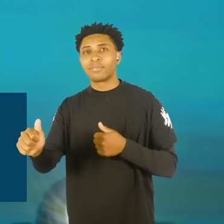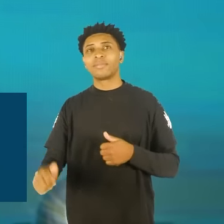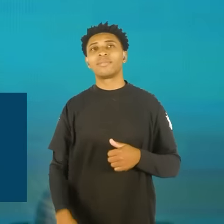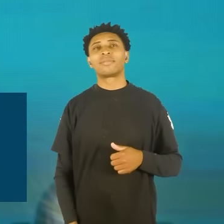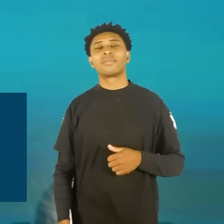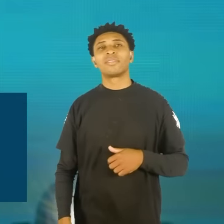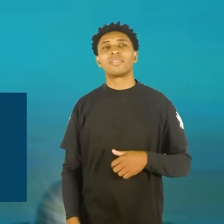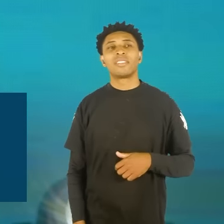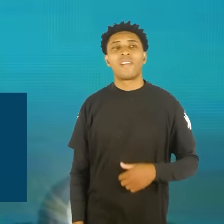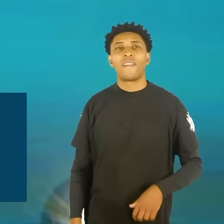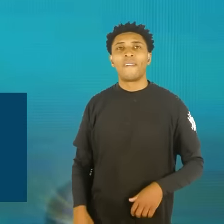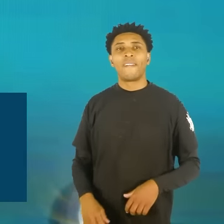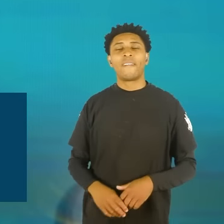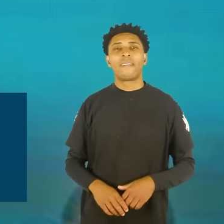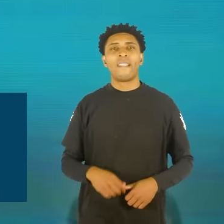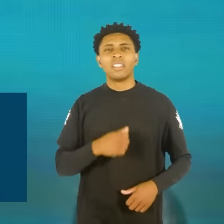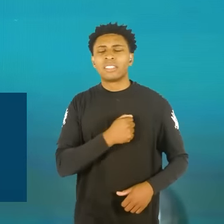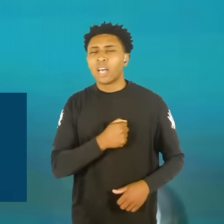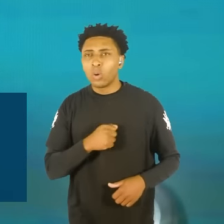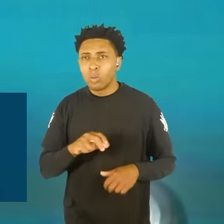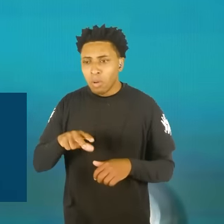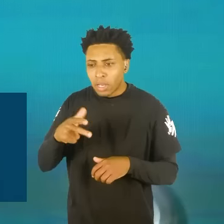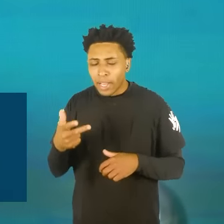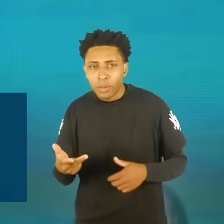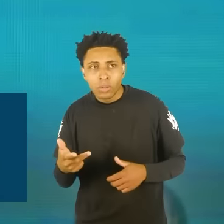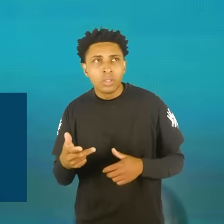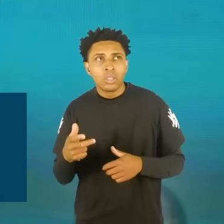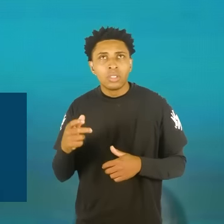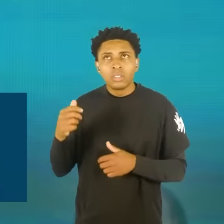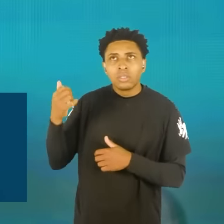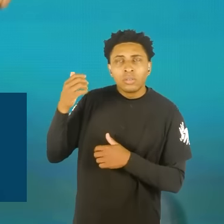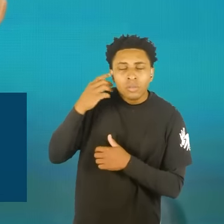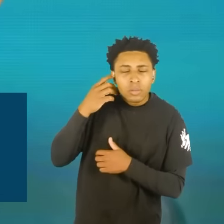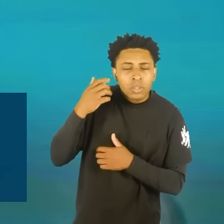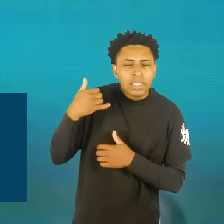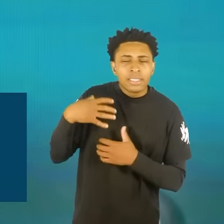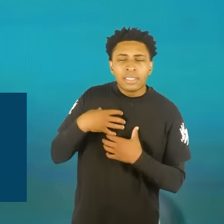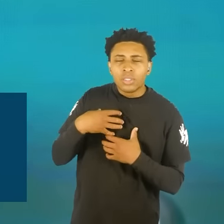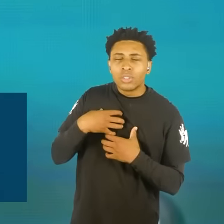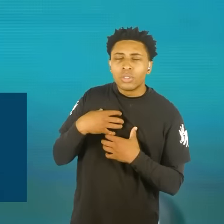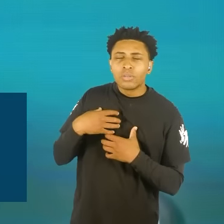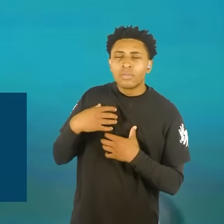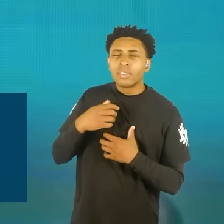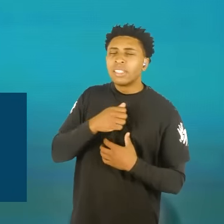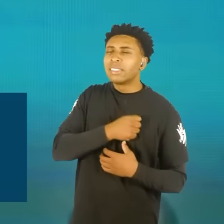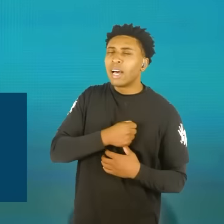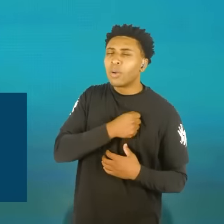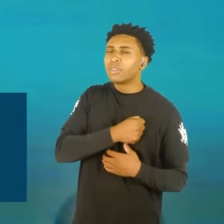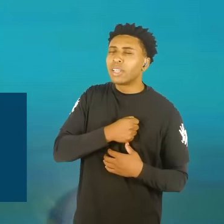Ele caiu por terra e ouviu uma voz que dizia: Saulo, Saulo, por que me